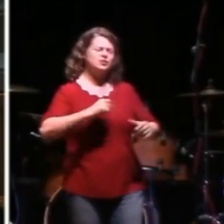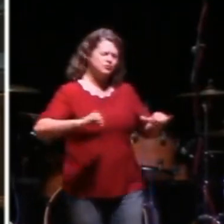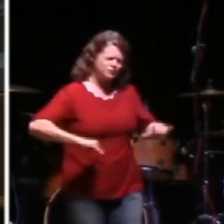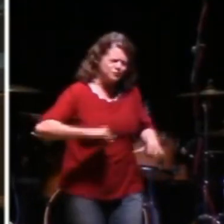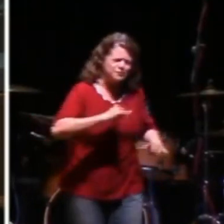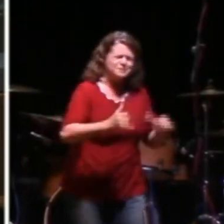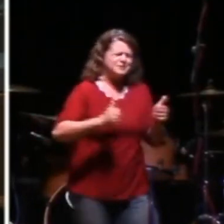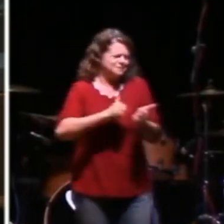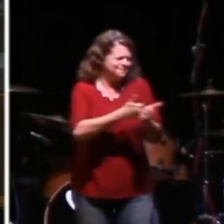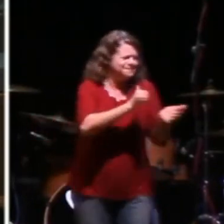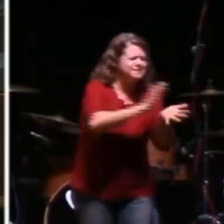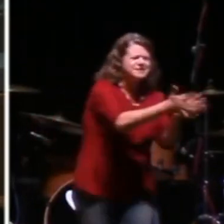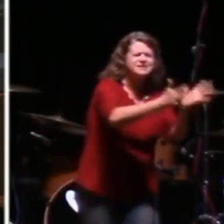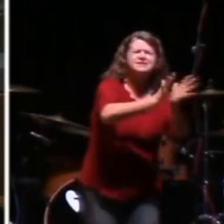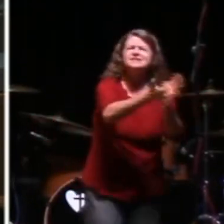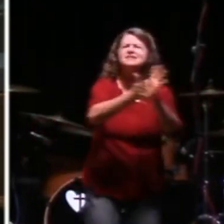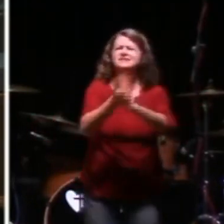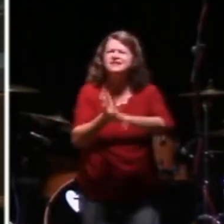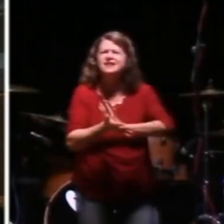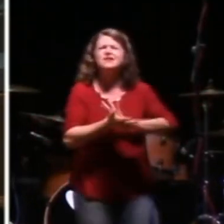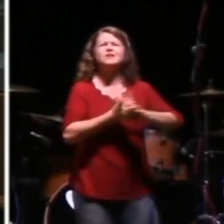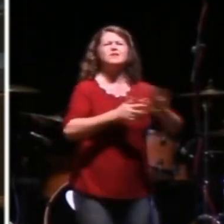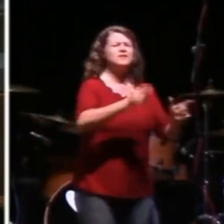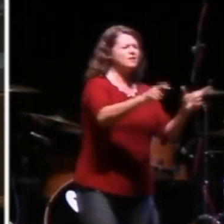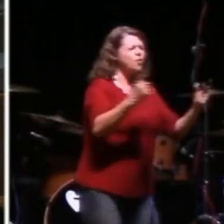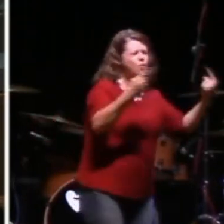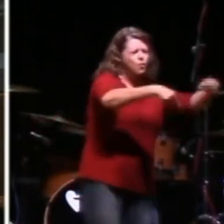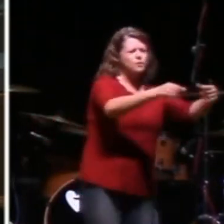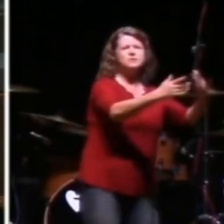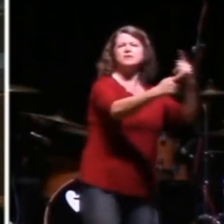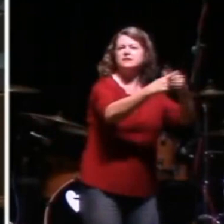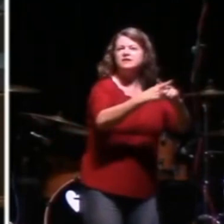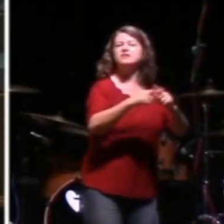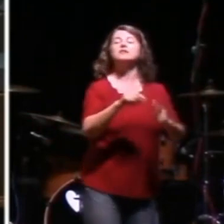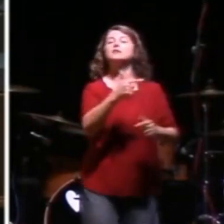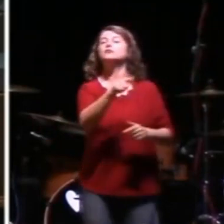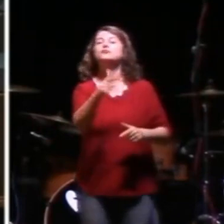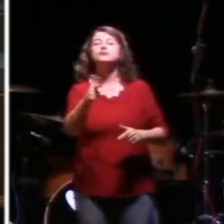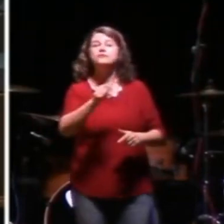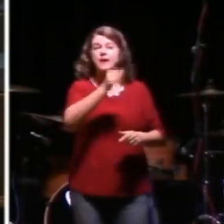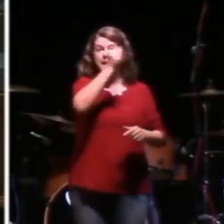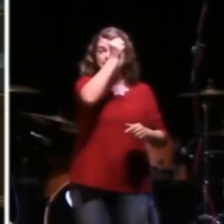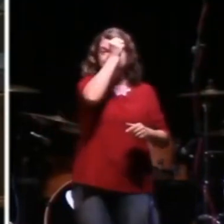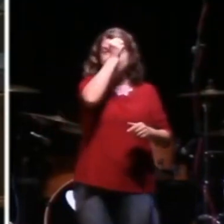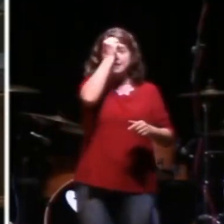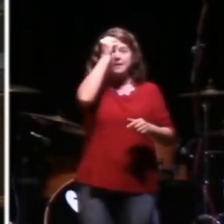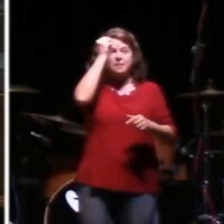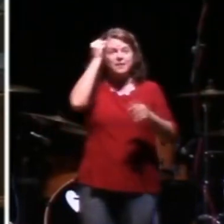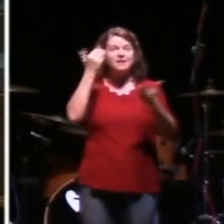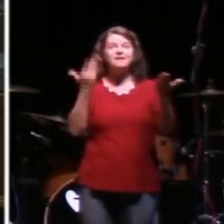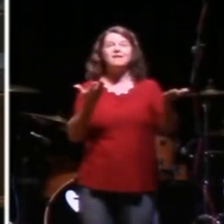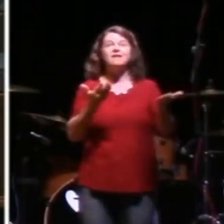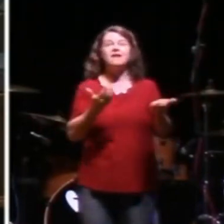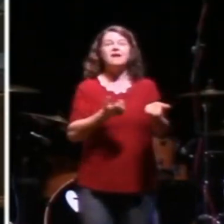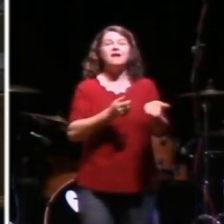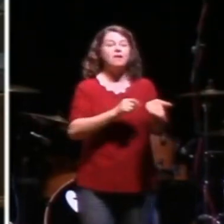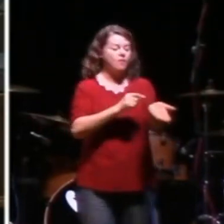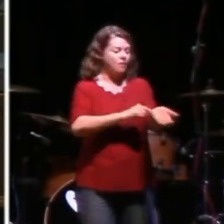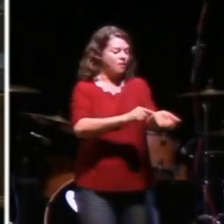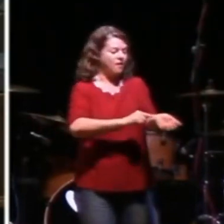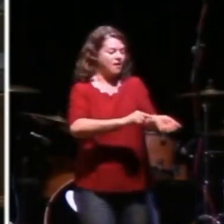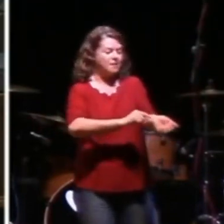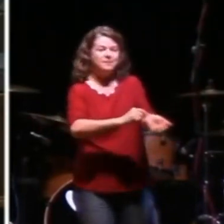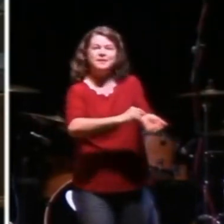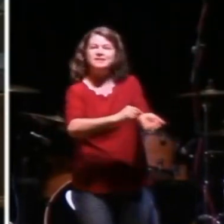aquele que não tiver o sinal da besta na testa ou na mão não vai poder comer não vai poder comprar e não vai poder vender melhor